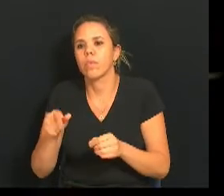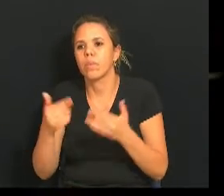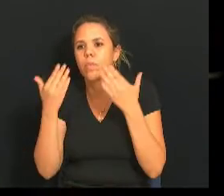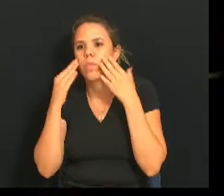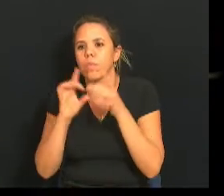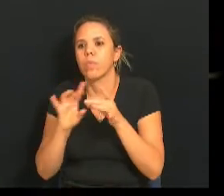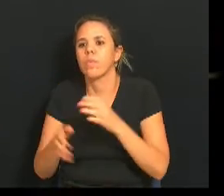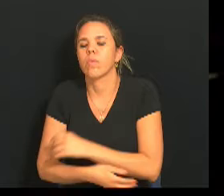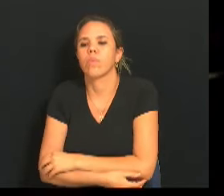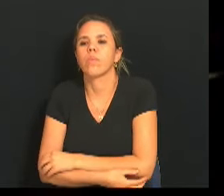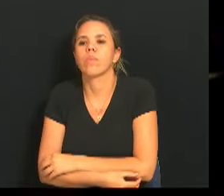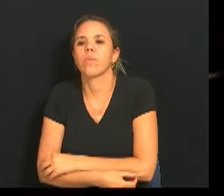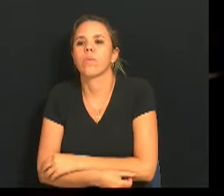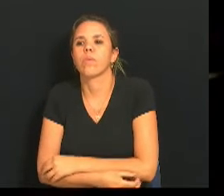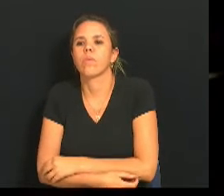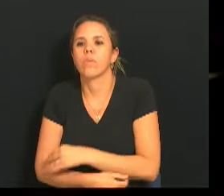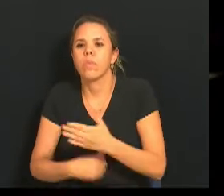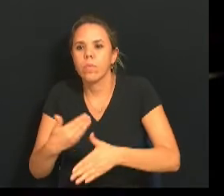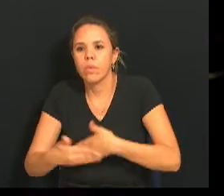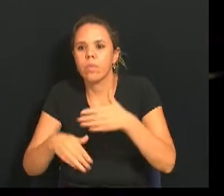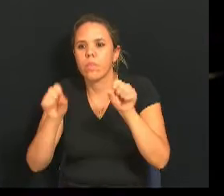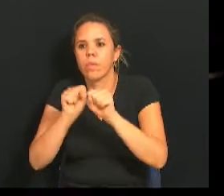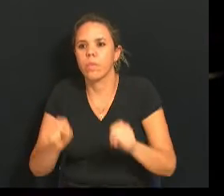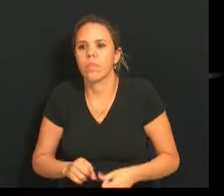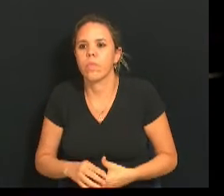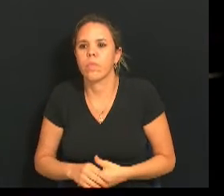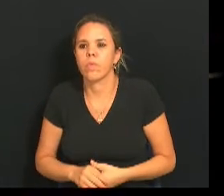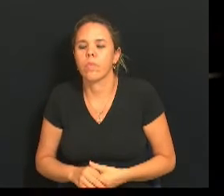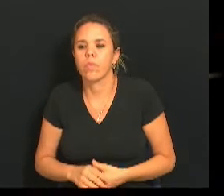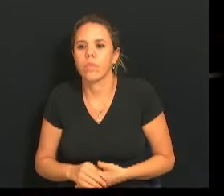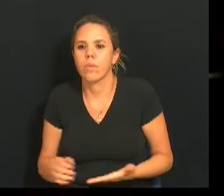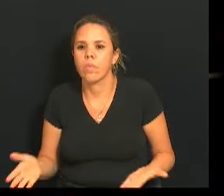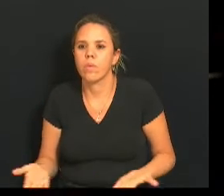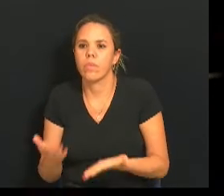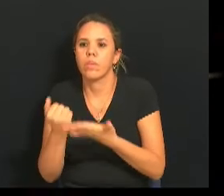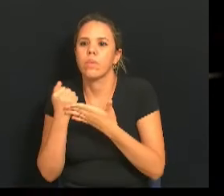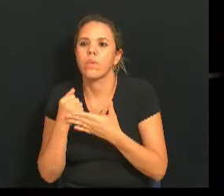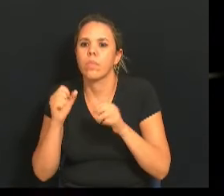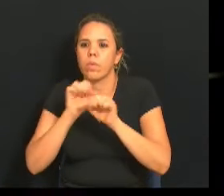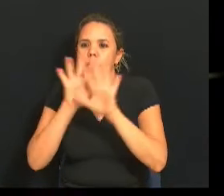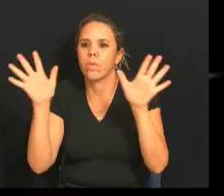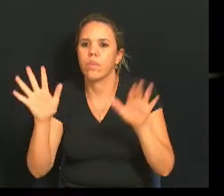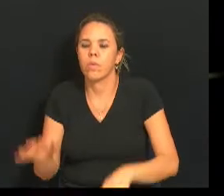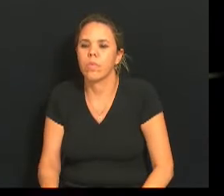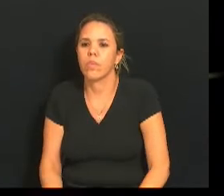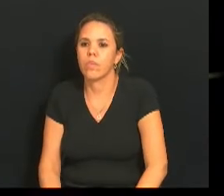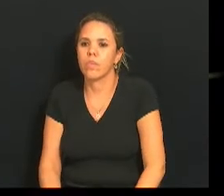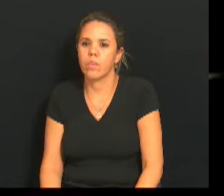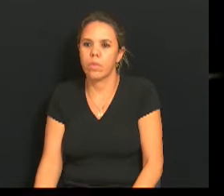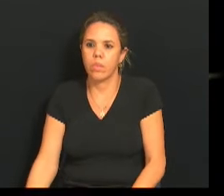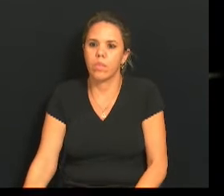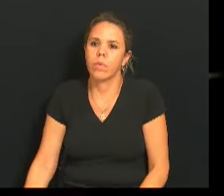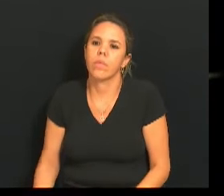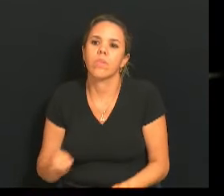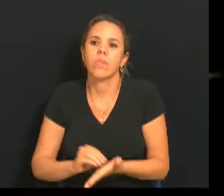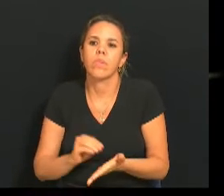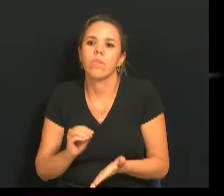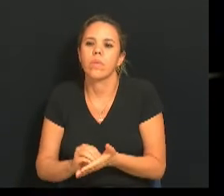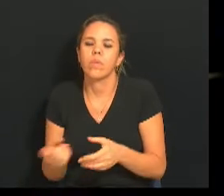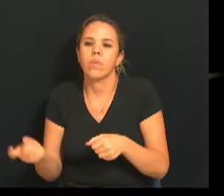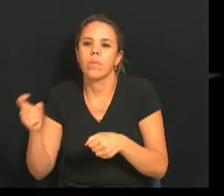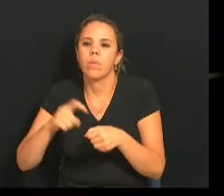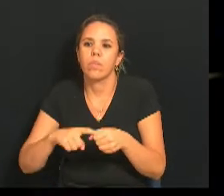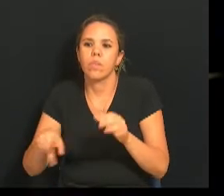pouco do processo de sistematização dessas contribuições e ficou claro a fragilidade e a ausência de um retorno para os